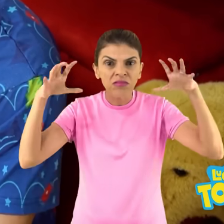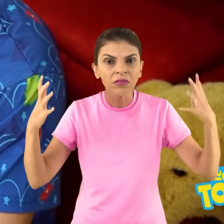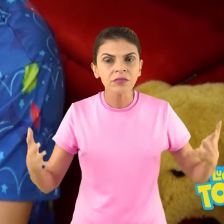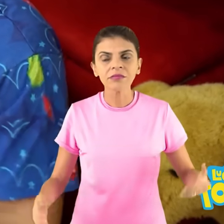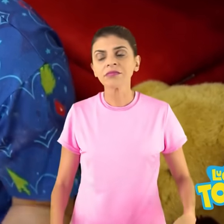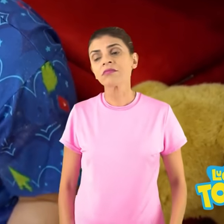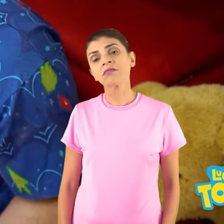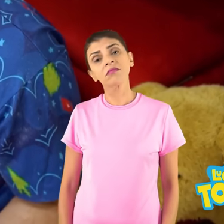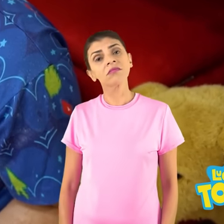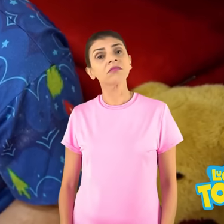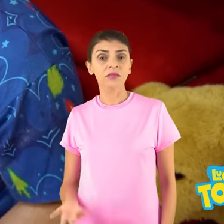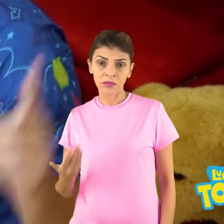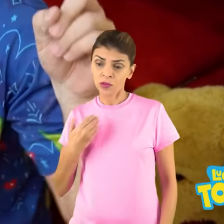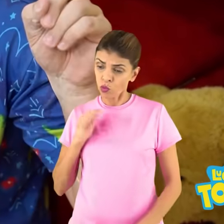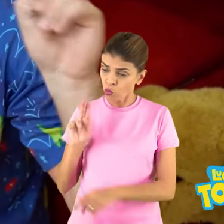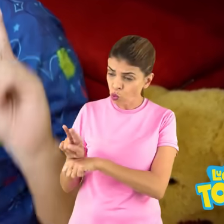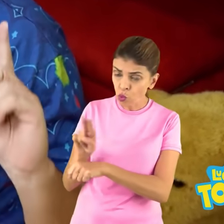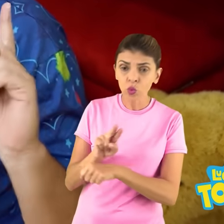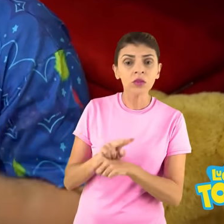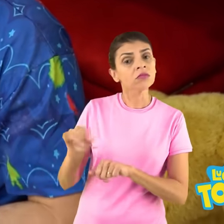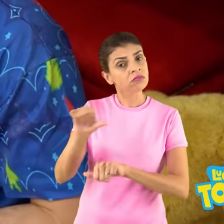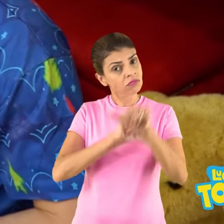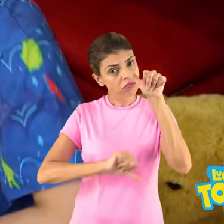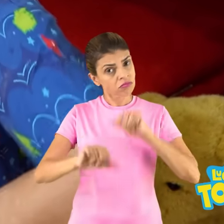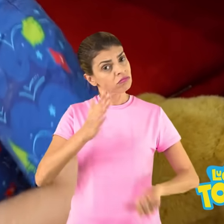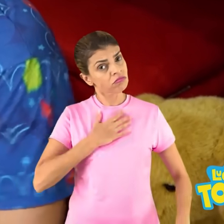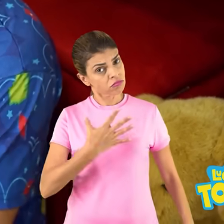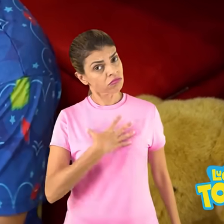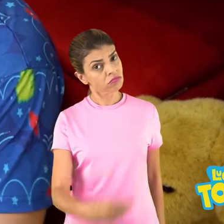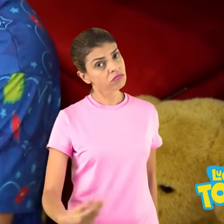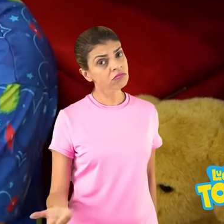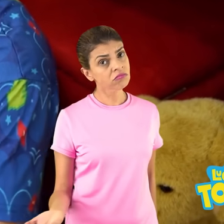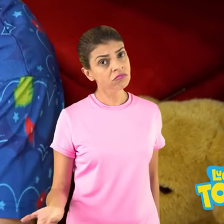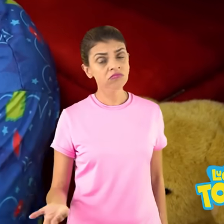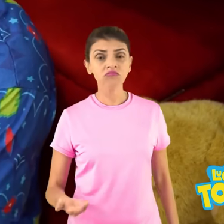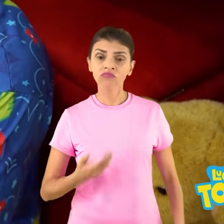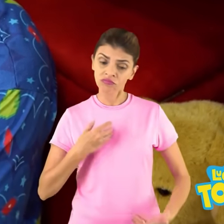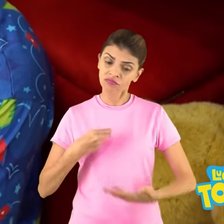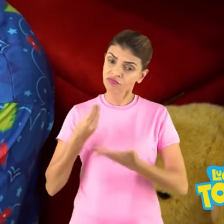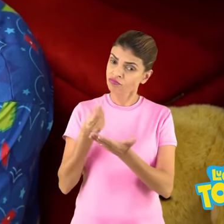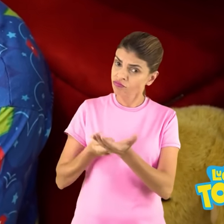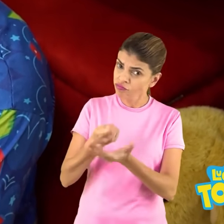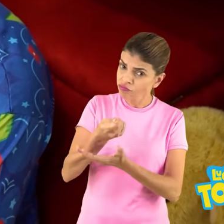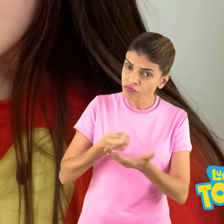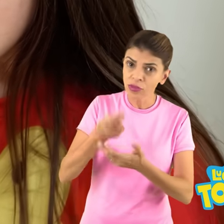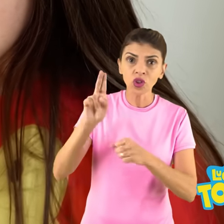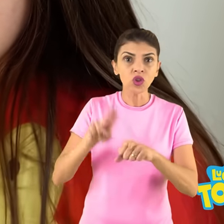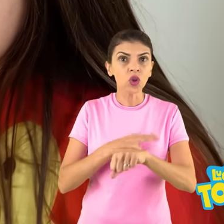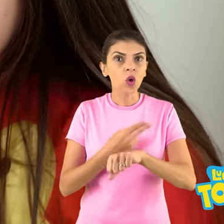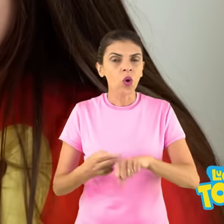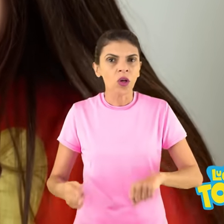Eu cuidei dela, ué! Como se fosse a minha filha! Dei até chocolate